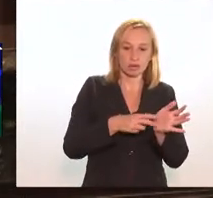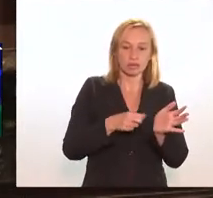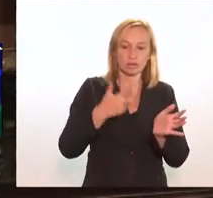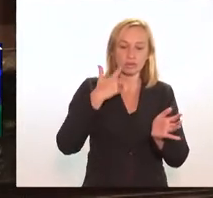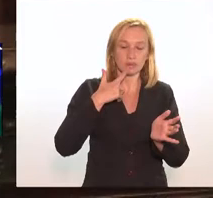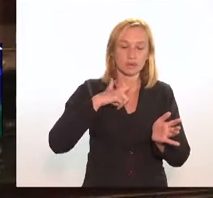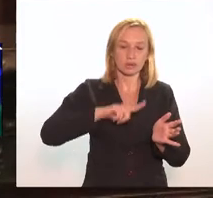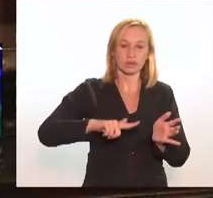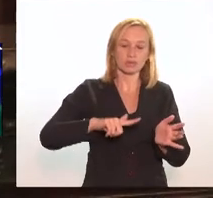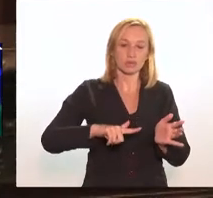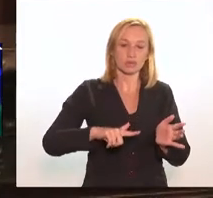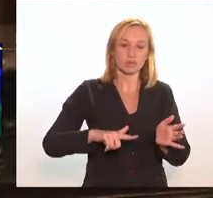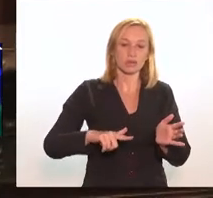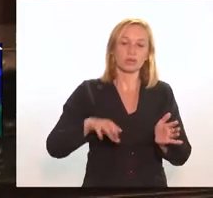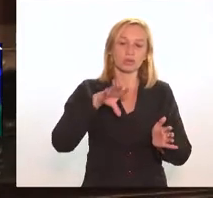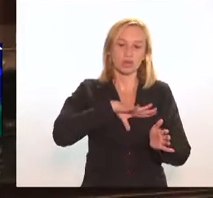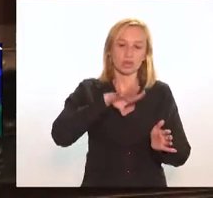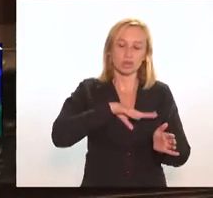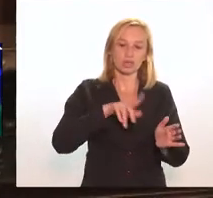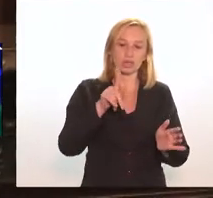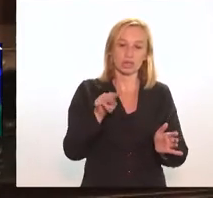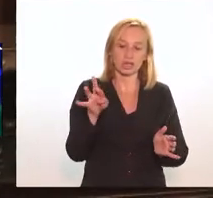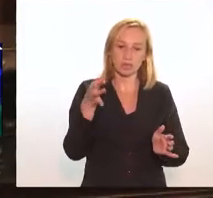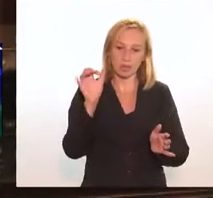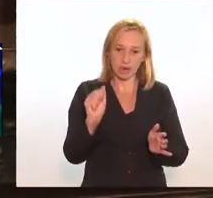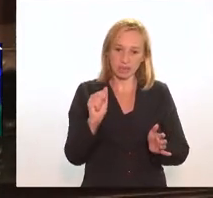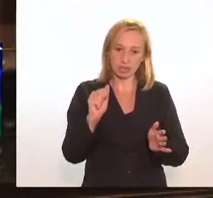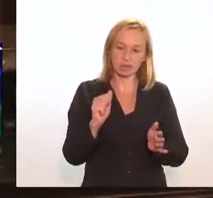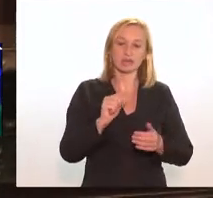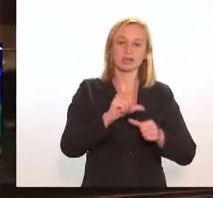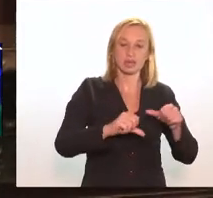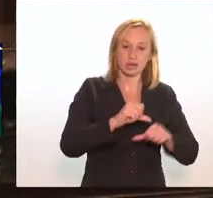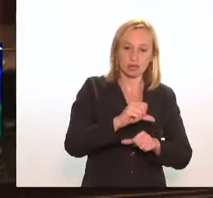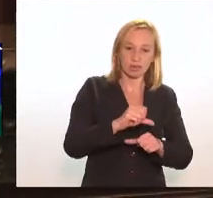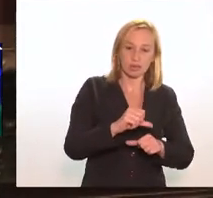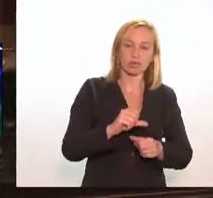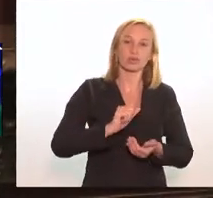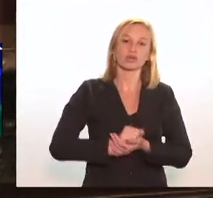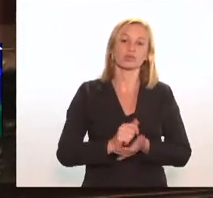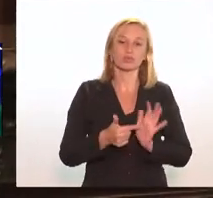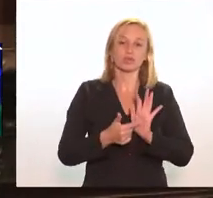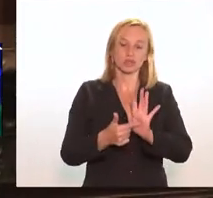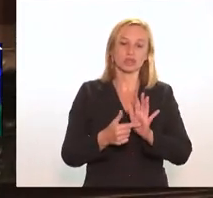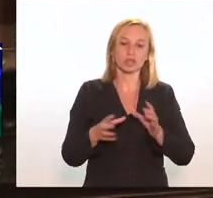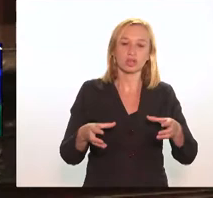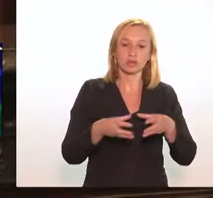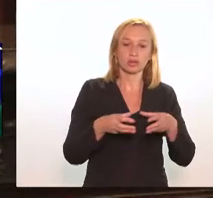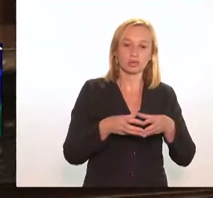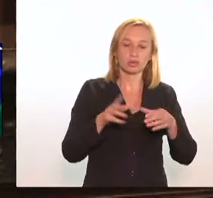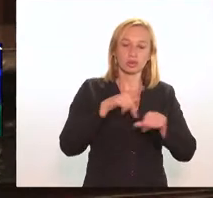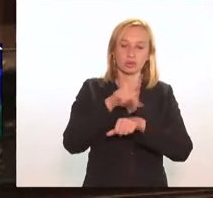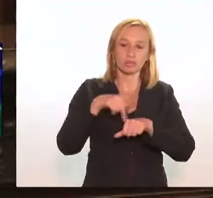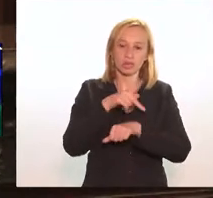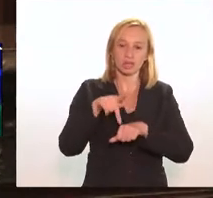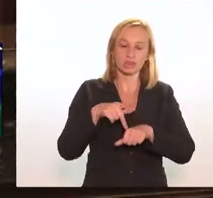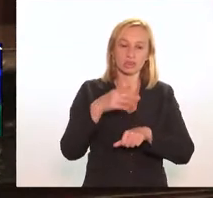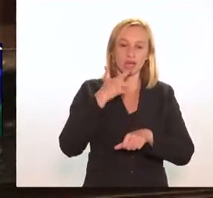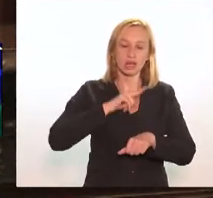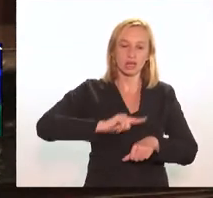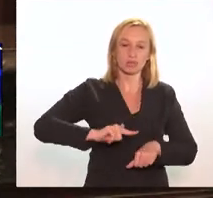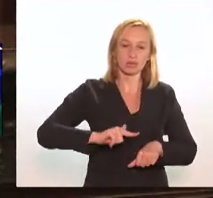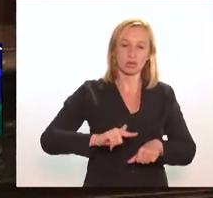portuguesa e da gramática elaborada nos termos da reforma ortográfica ratificada pela comunidade dos países de língua portuguesa.